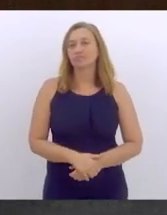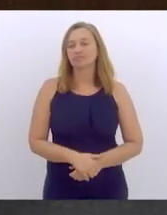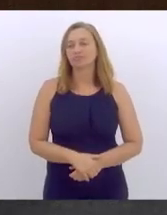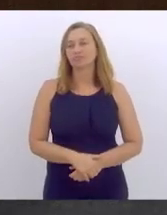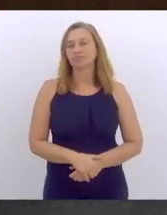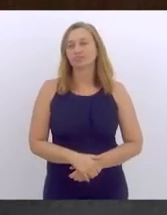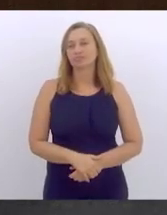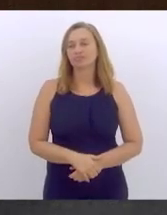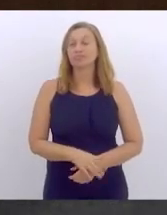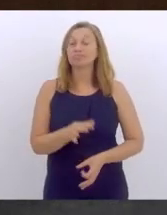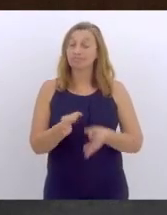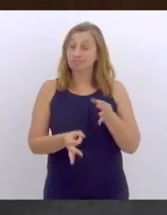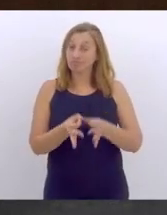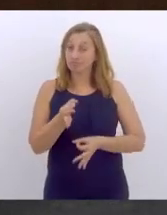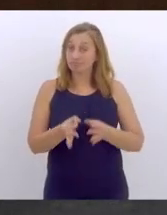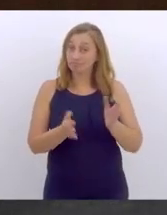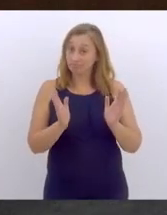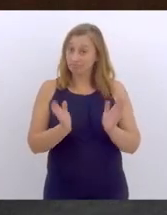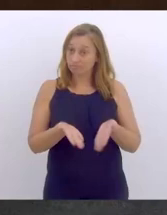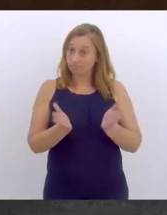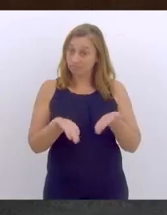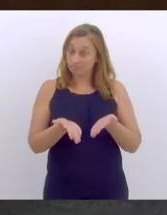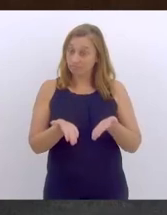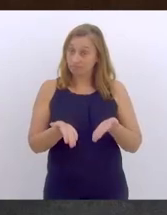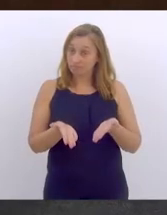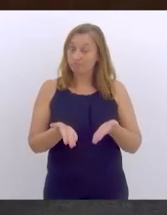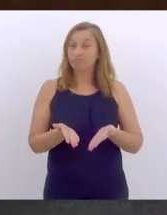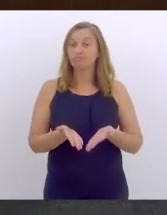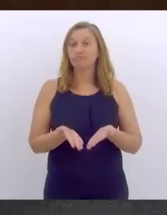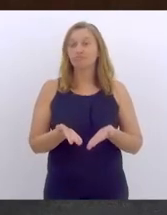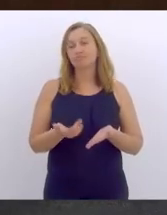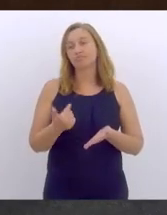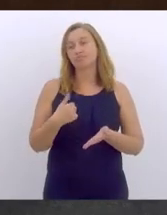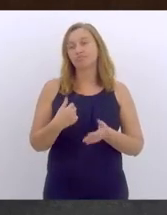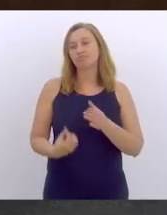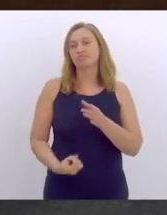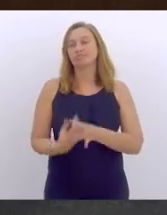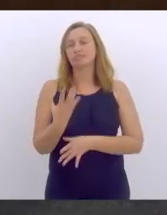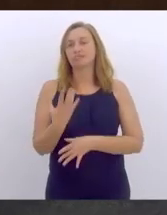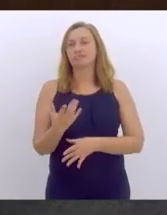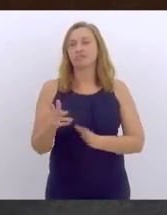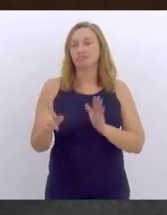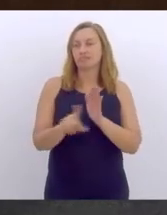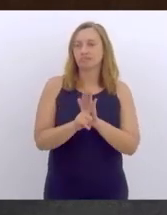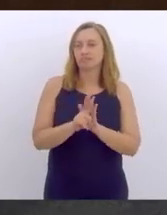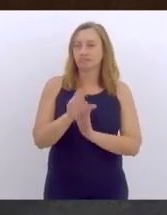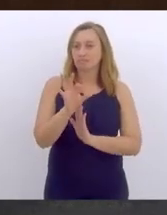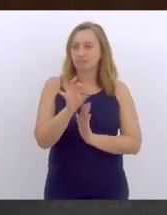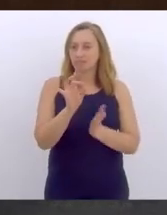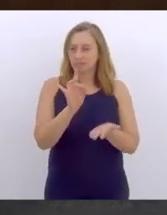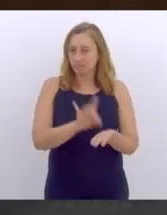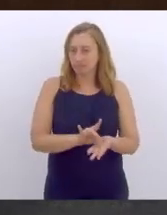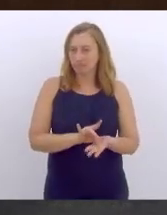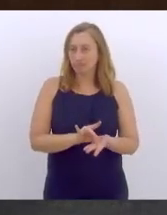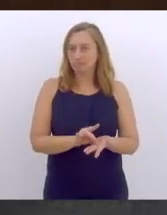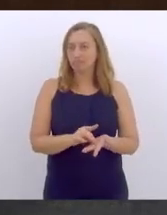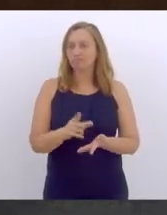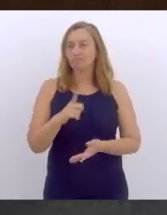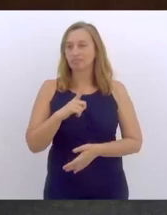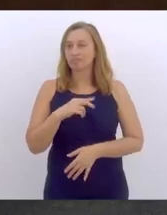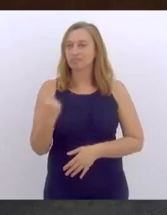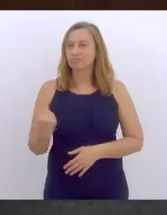para fazer justiça, visto que sou autor da lei original, ela teve a